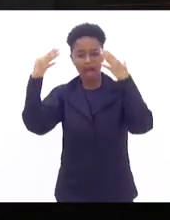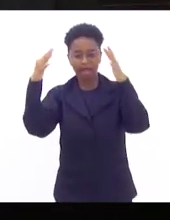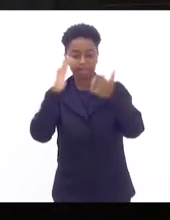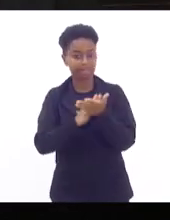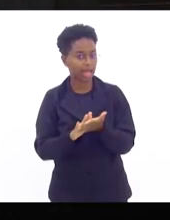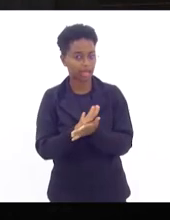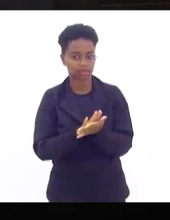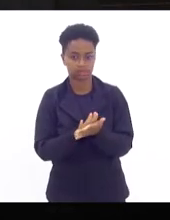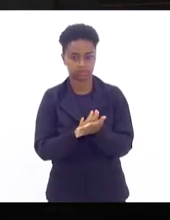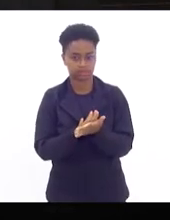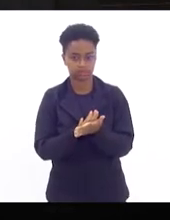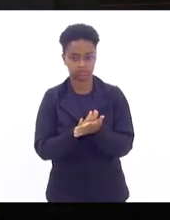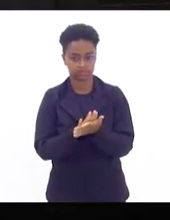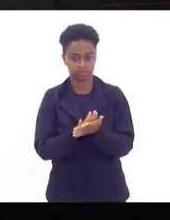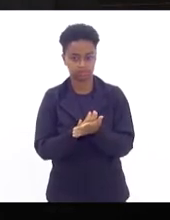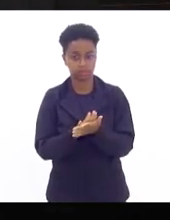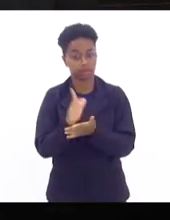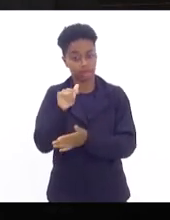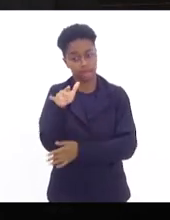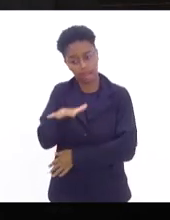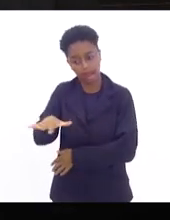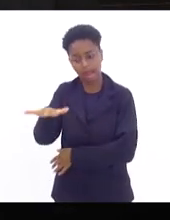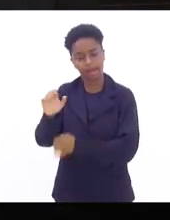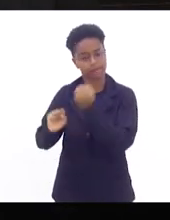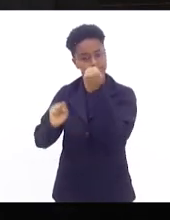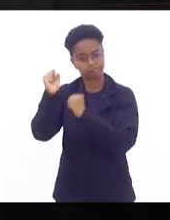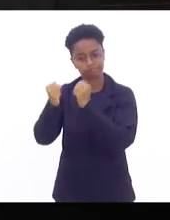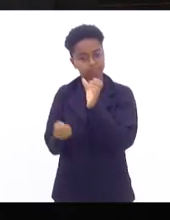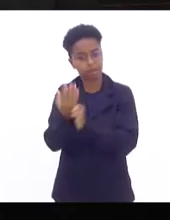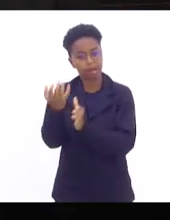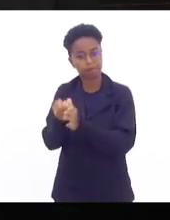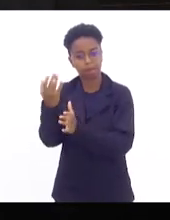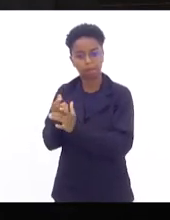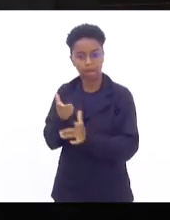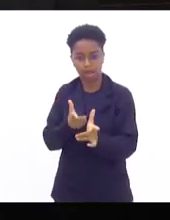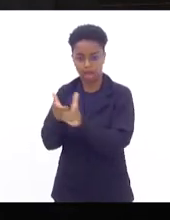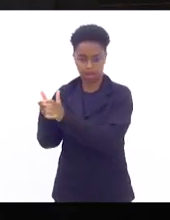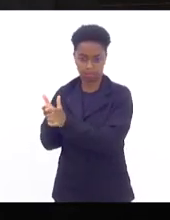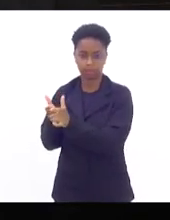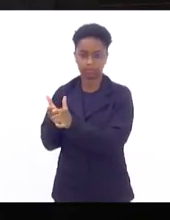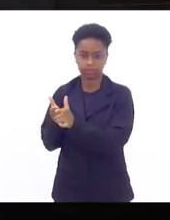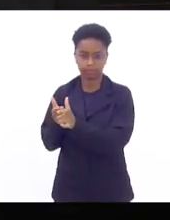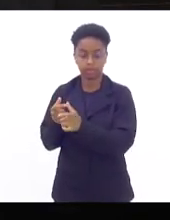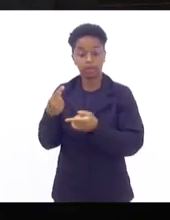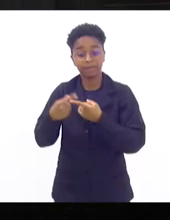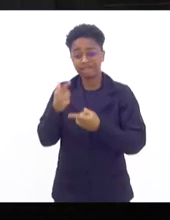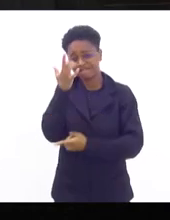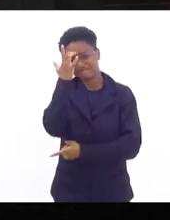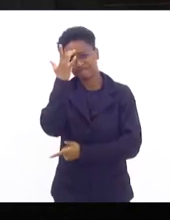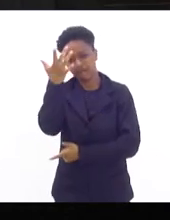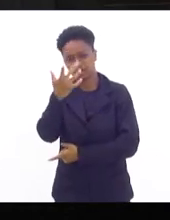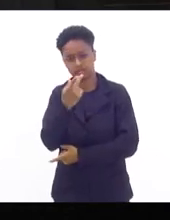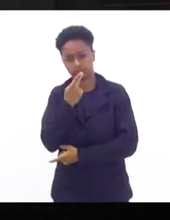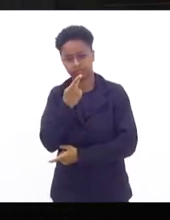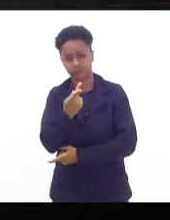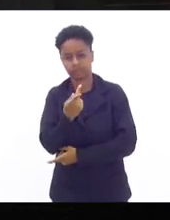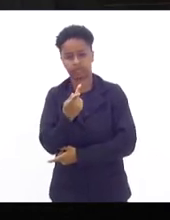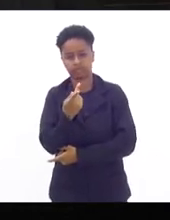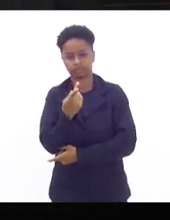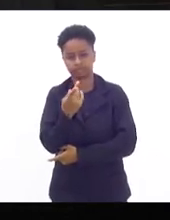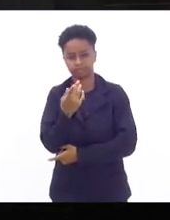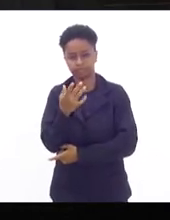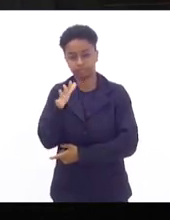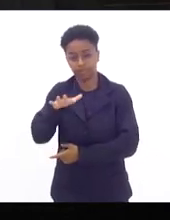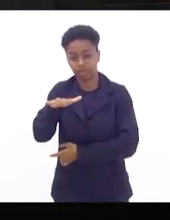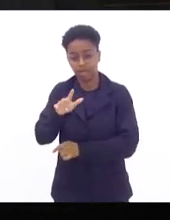nada, é a indústria do armamento. Porque é muito fácil dizer que a indústria